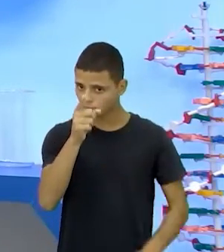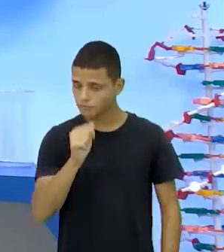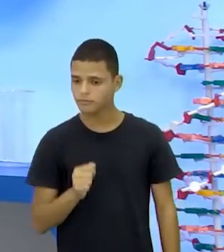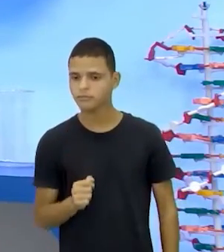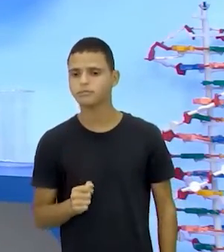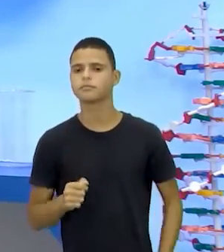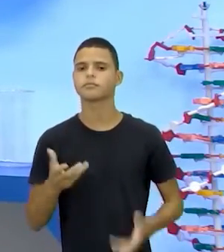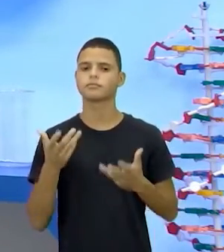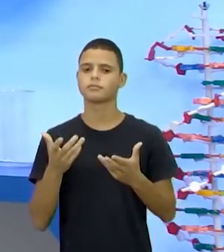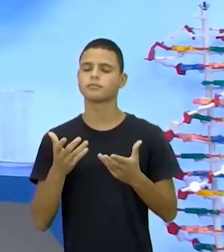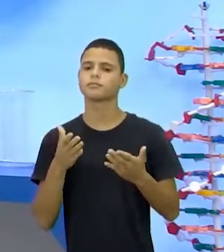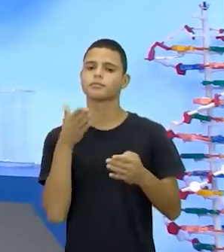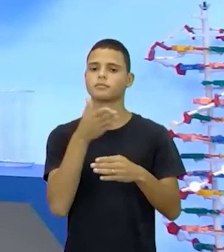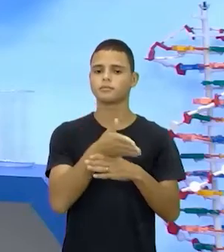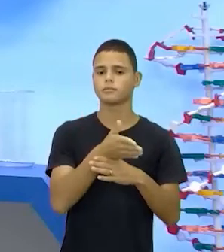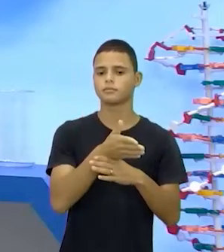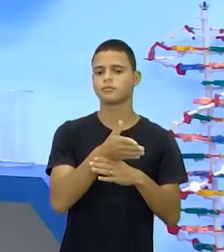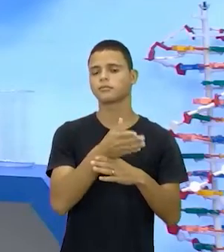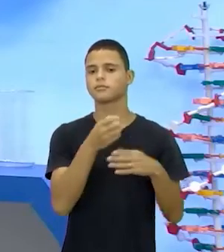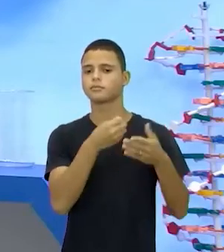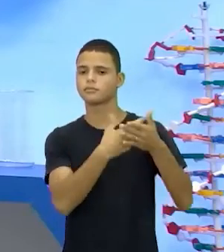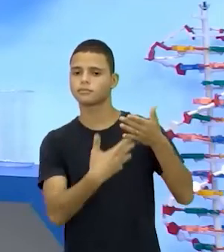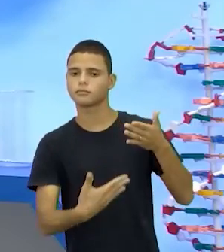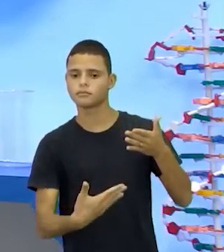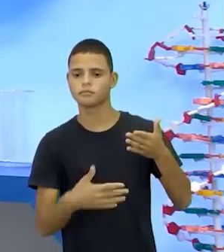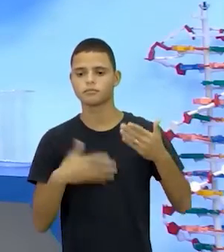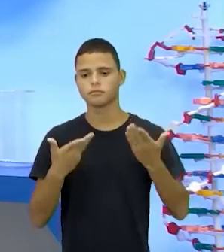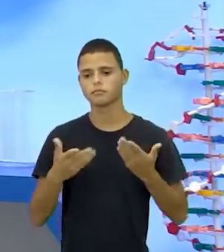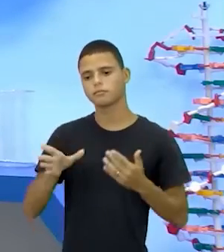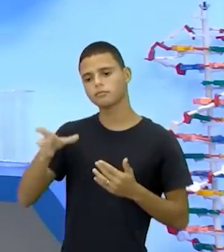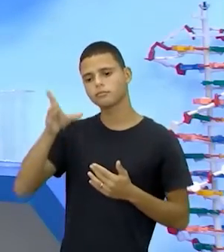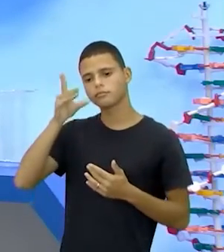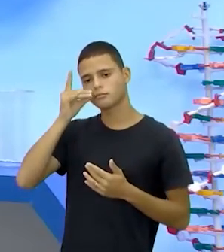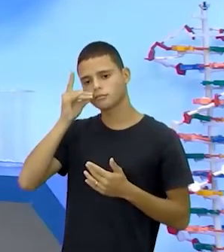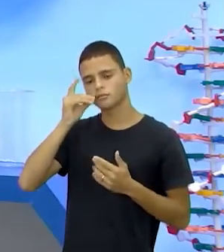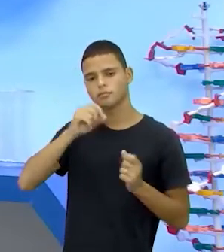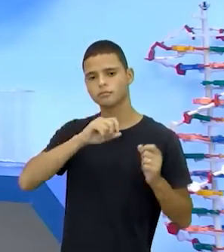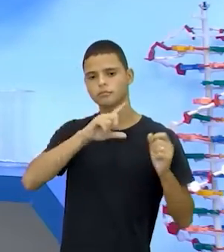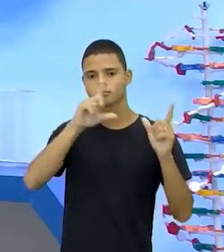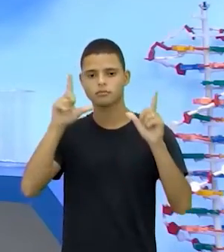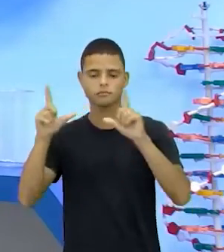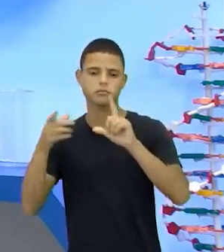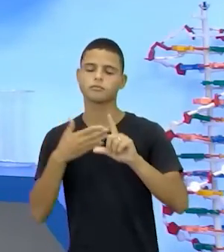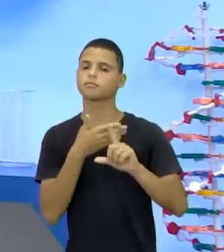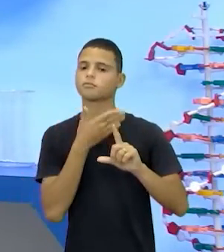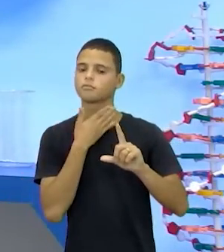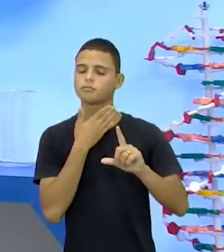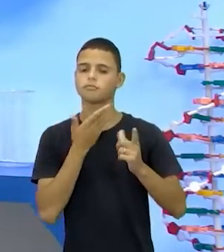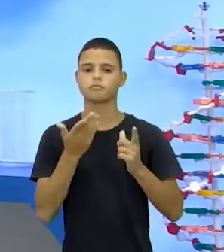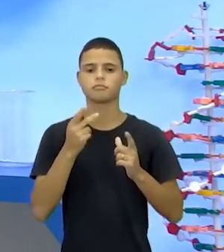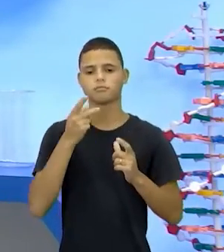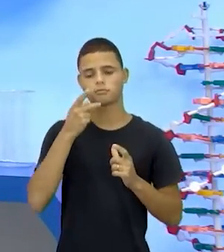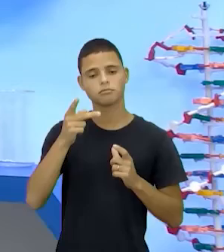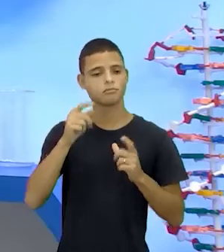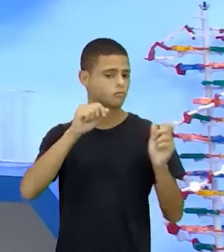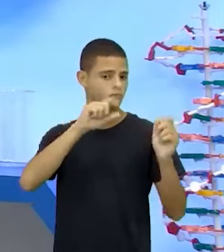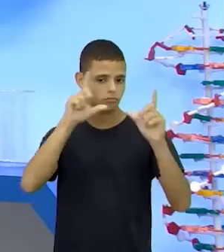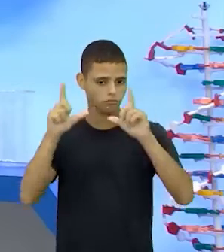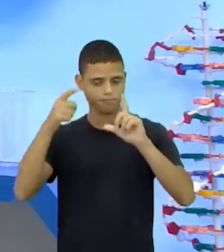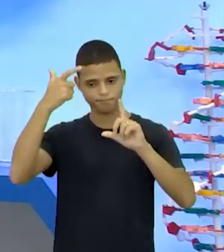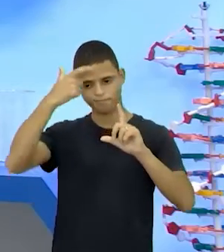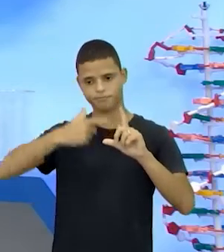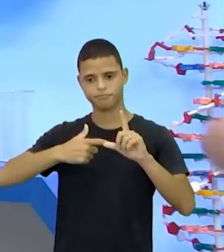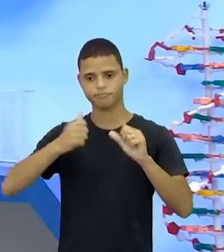conversar conosco, tanto pelo chat, bombando aqui, quanto ao vivo, com em voz, som, você pode conversar conosco. Então, agora